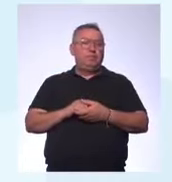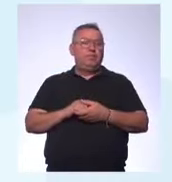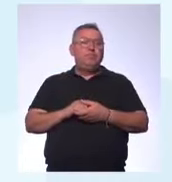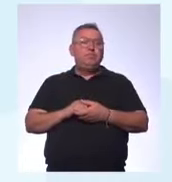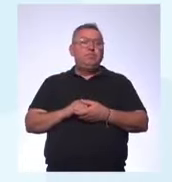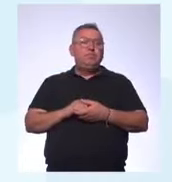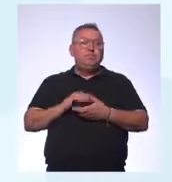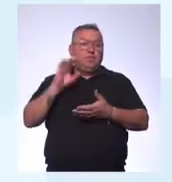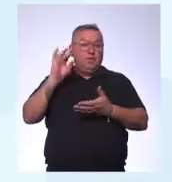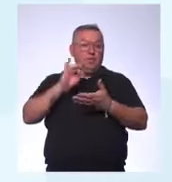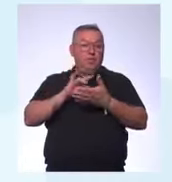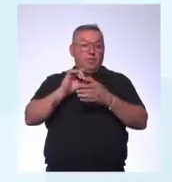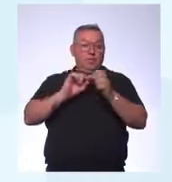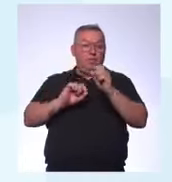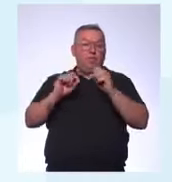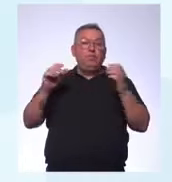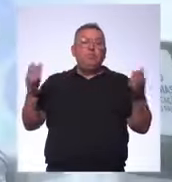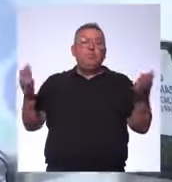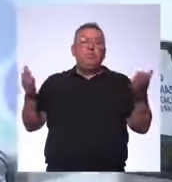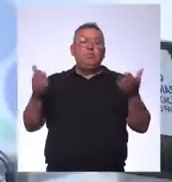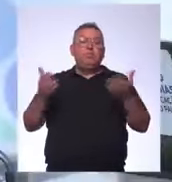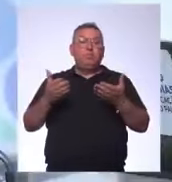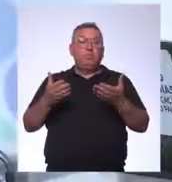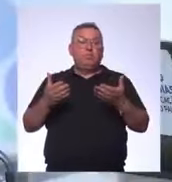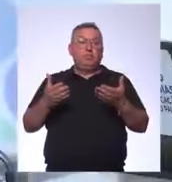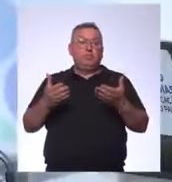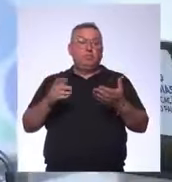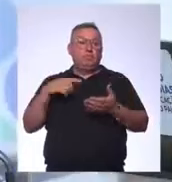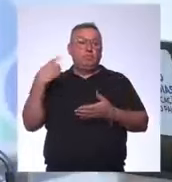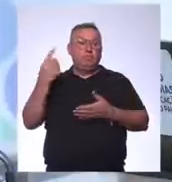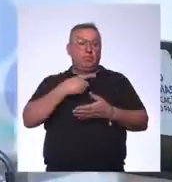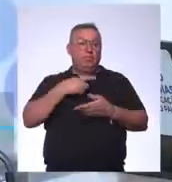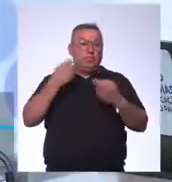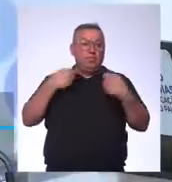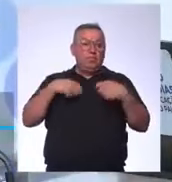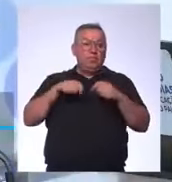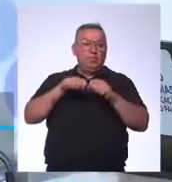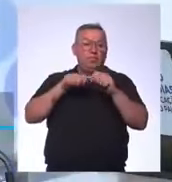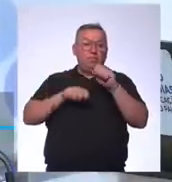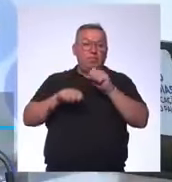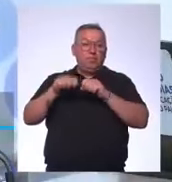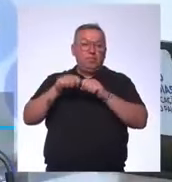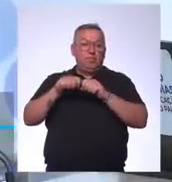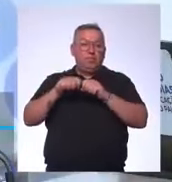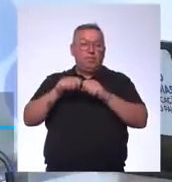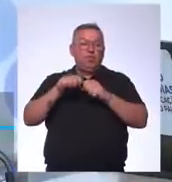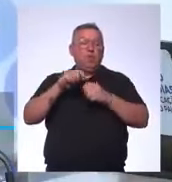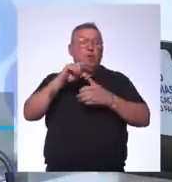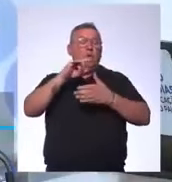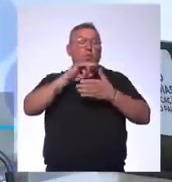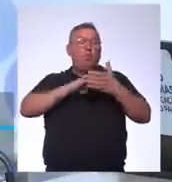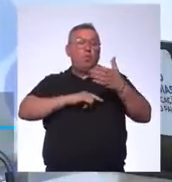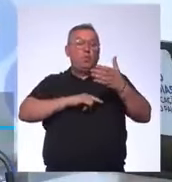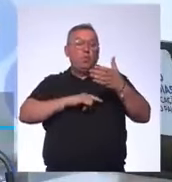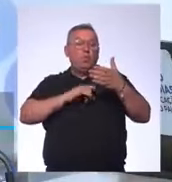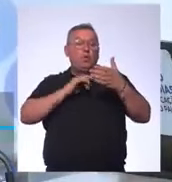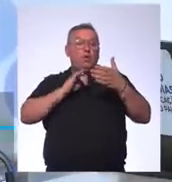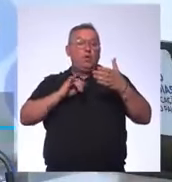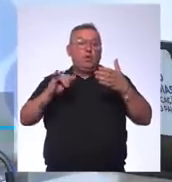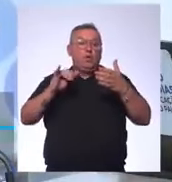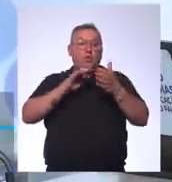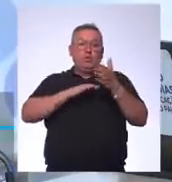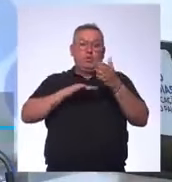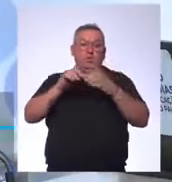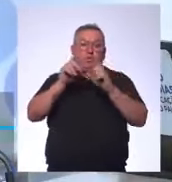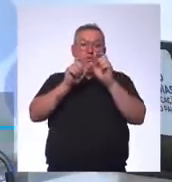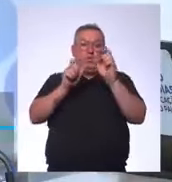pandemia. Na verdade, hoje, nós deveríamos fazer só o corpo da notícia, tá? Toda essa